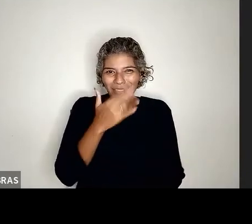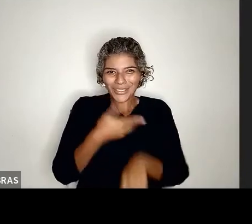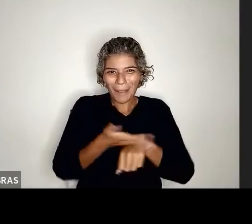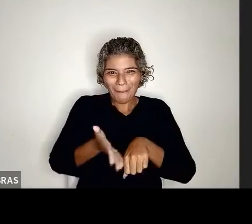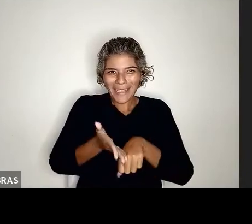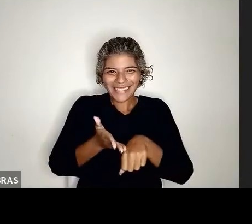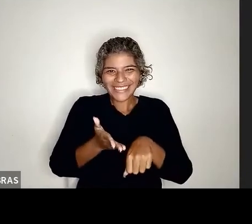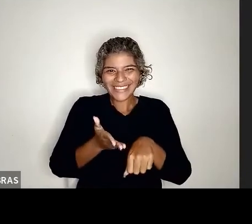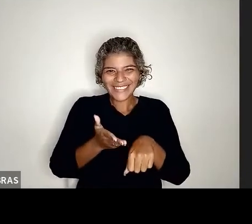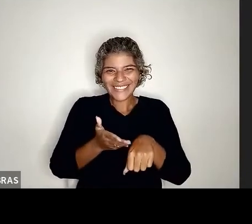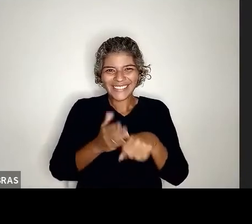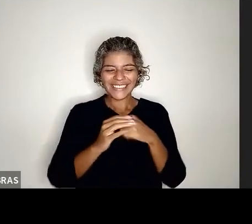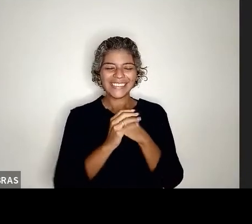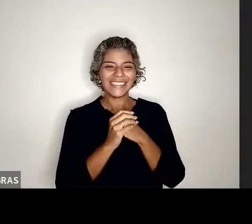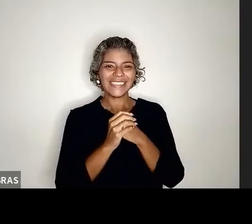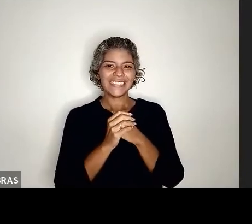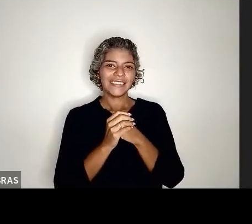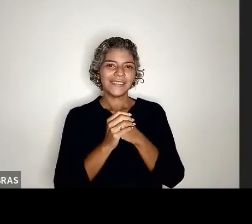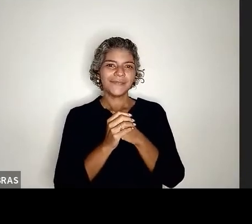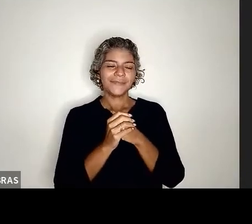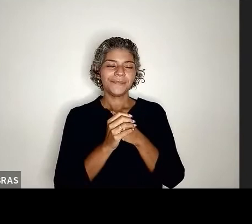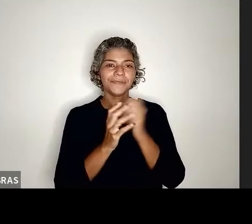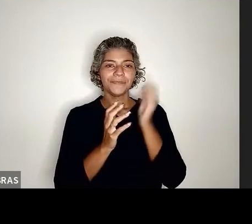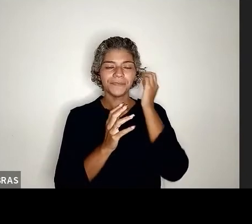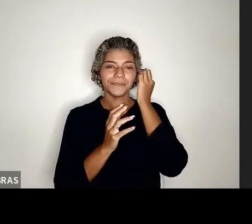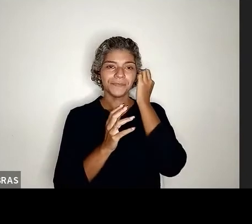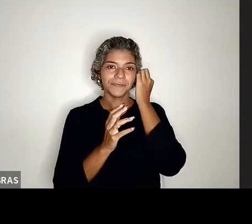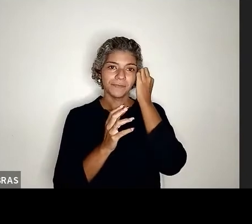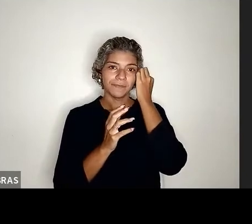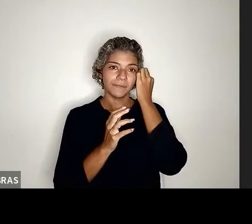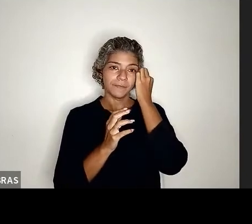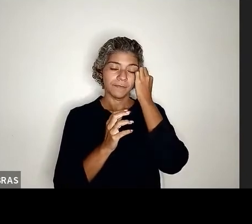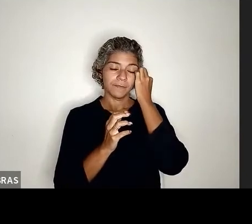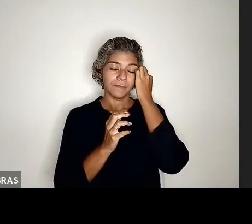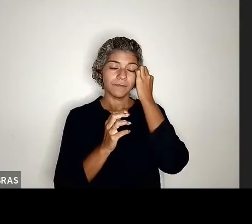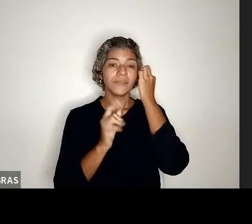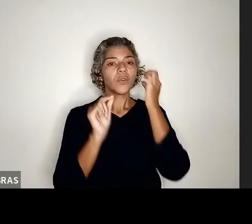5. Só queria dizer que eu concordo com a Ana Lúcia